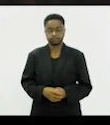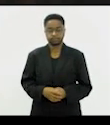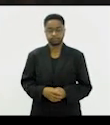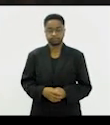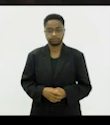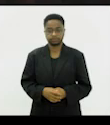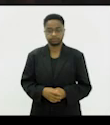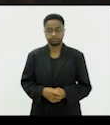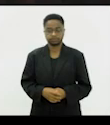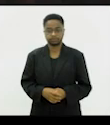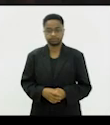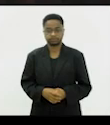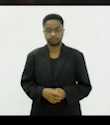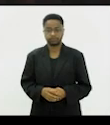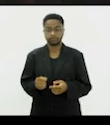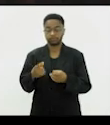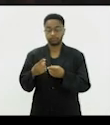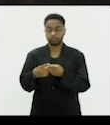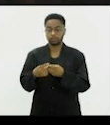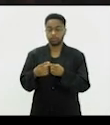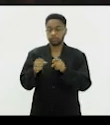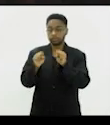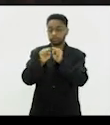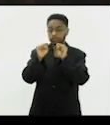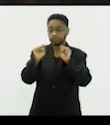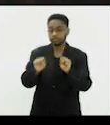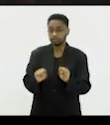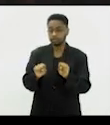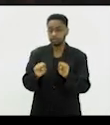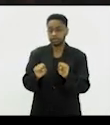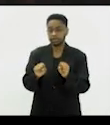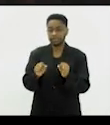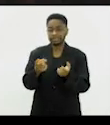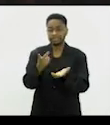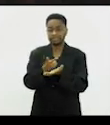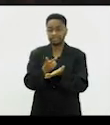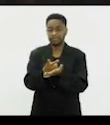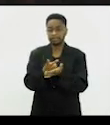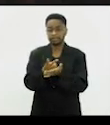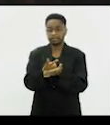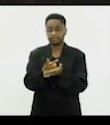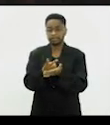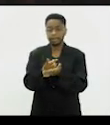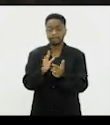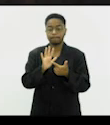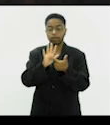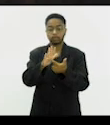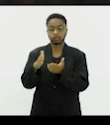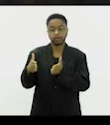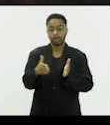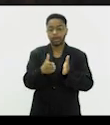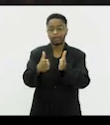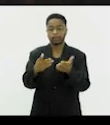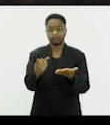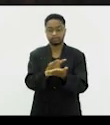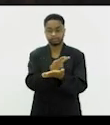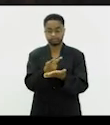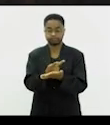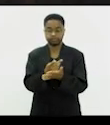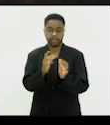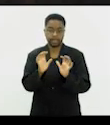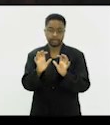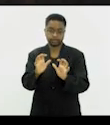com o sistema de navegação apontando sempre para a direção errada. Esse é o governo